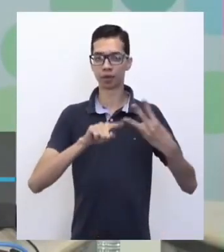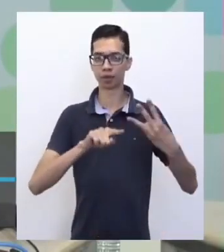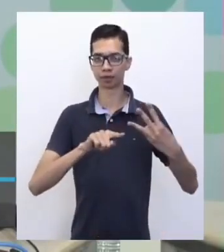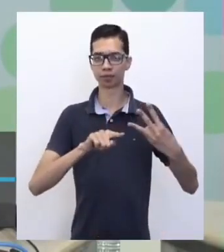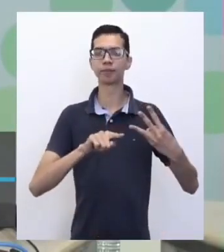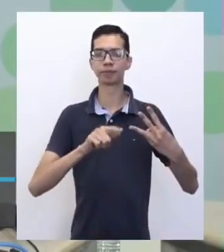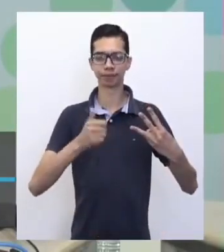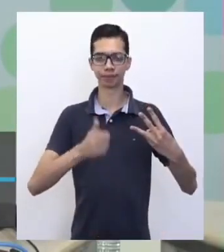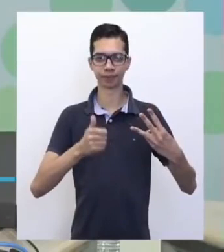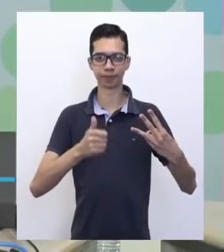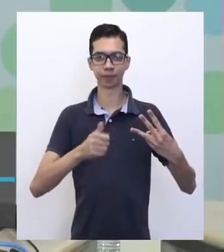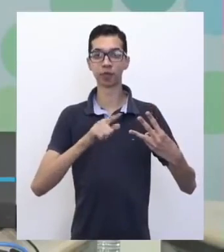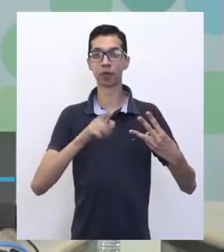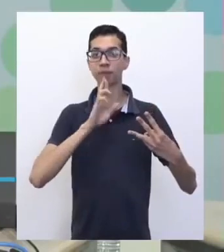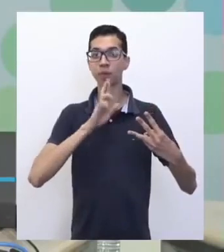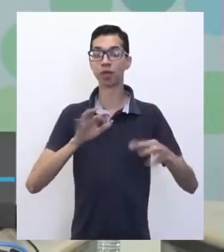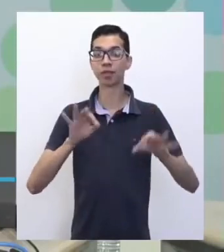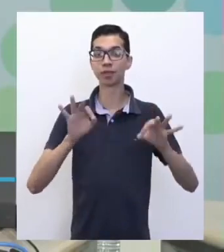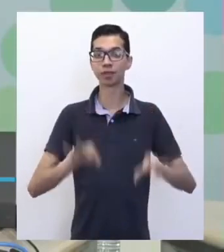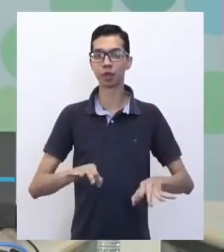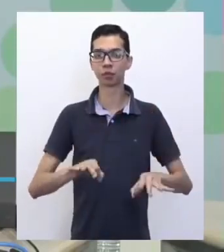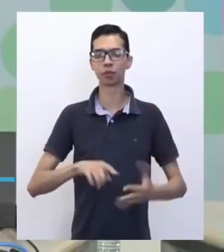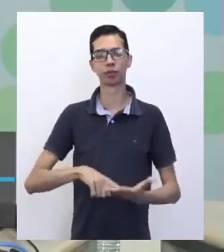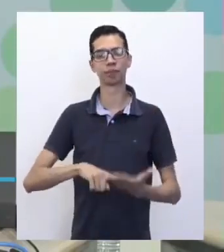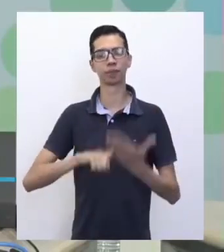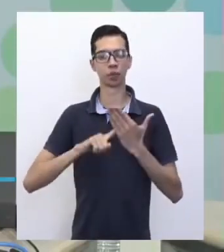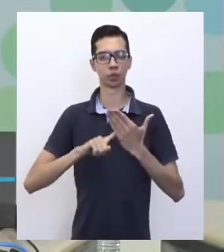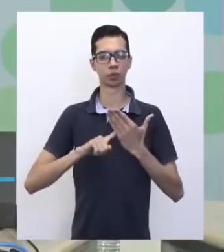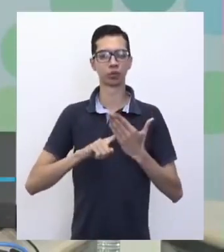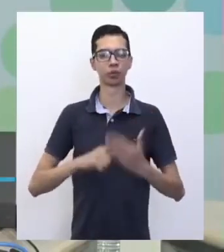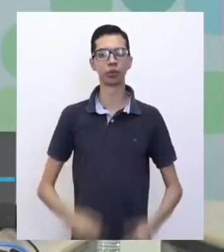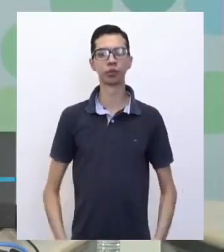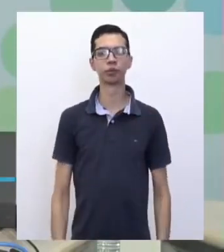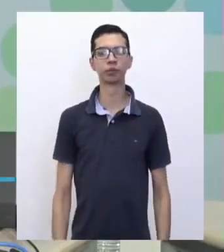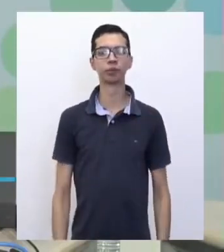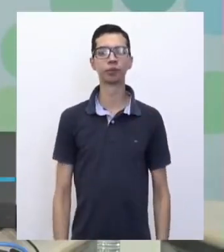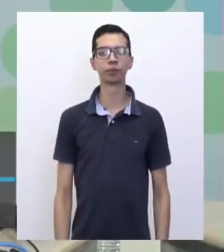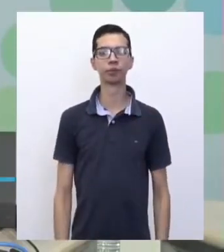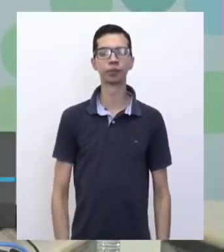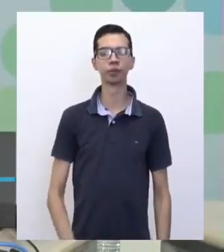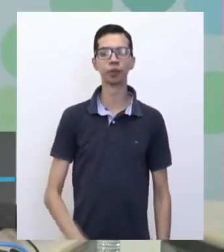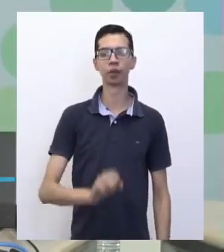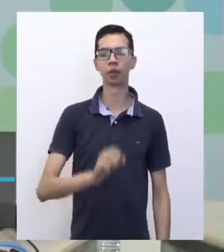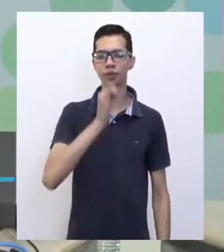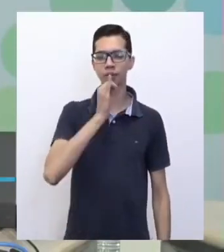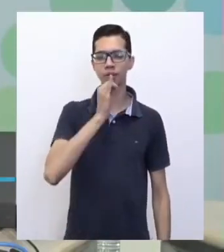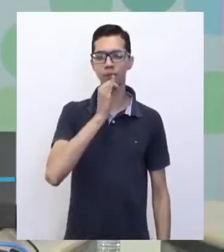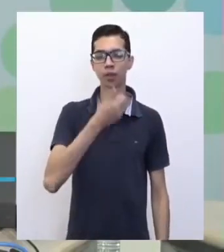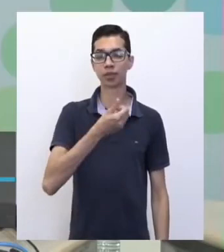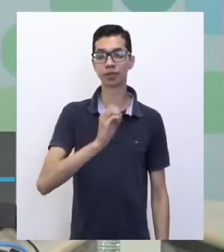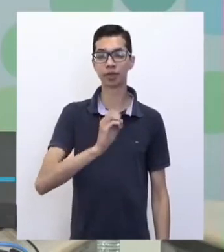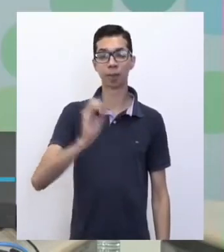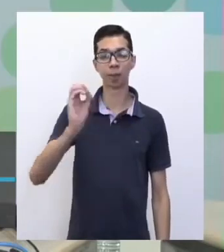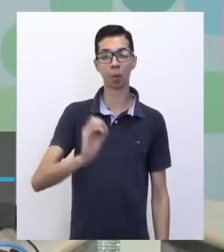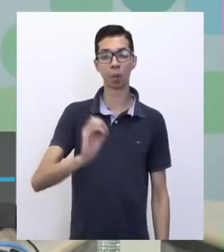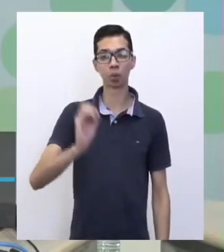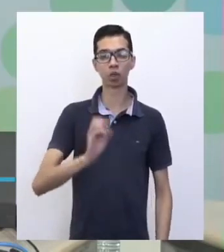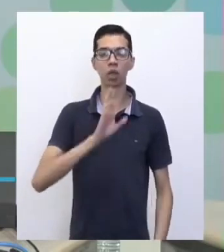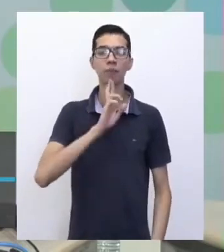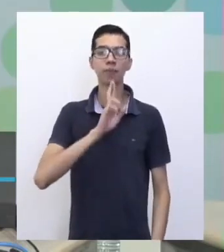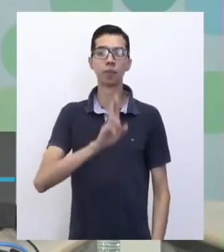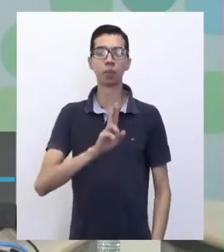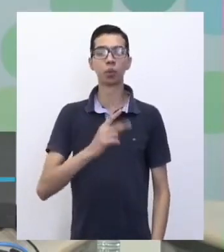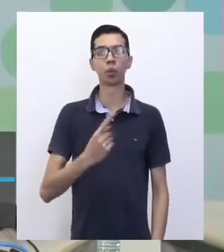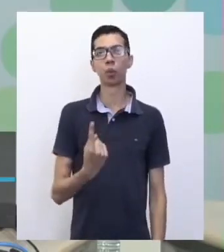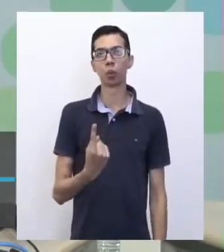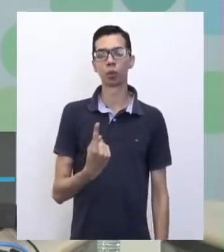na resposta certa, o resultado vai vir aqui para mim. Então, quantos de porcentagem? Então, 60% colocou a resposta 1,